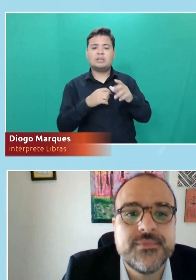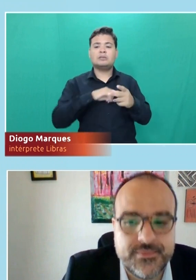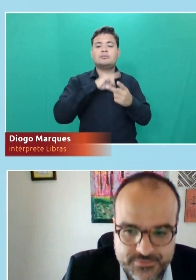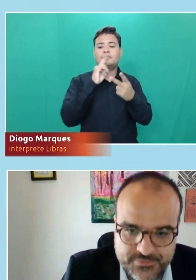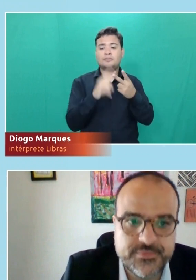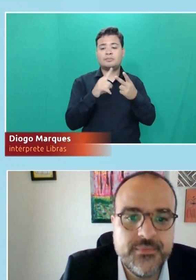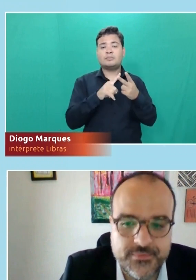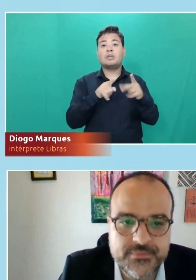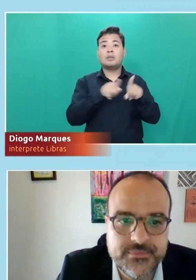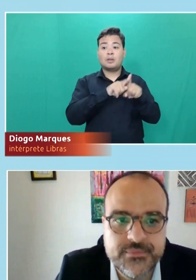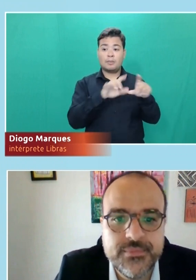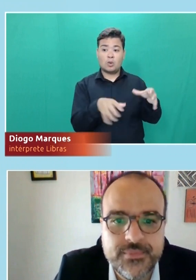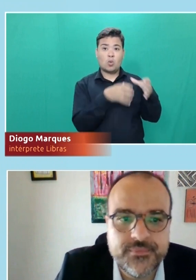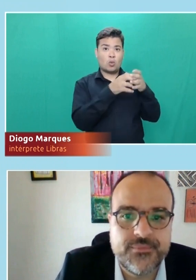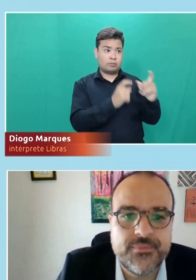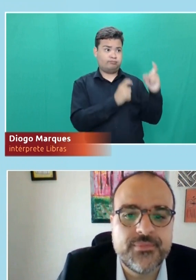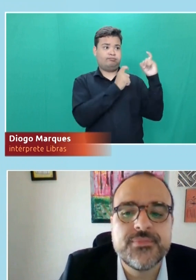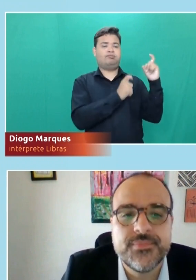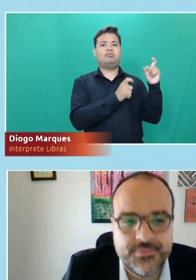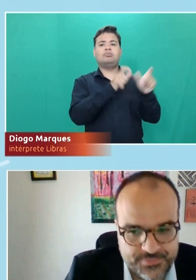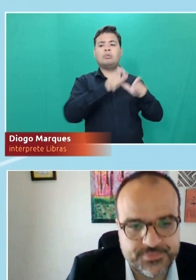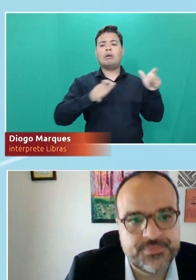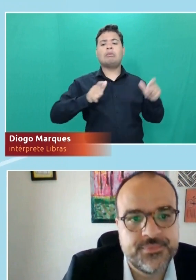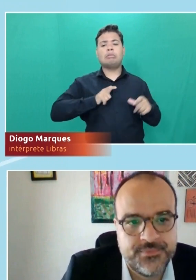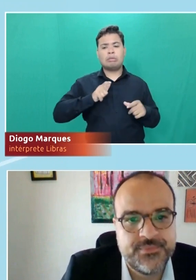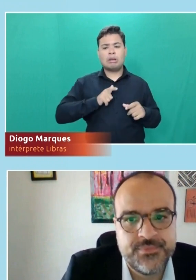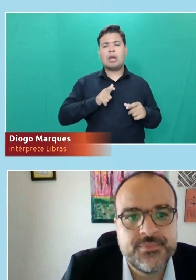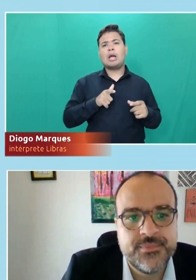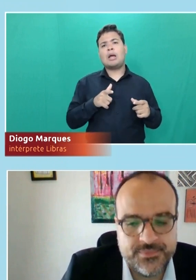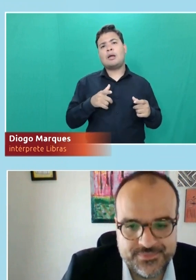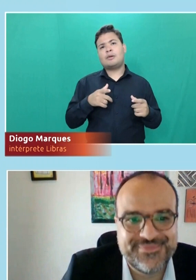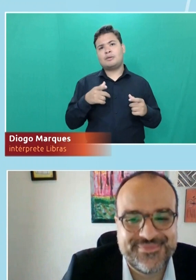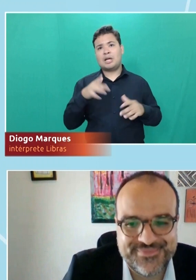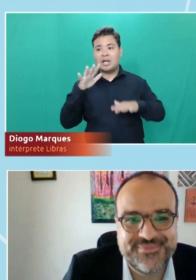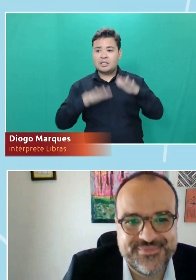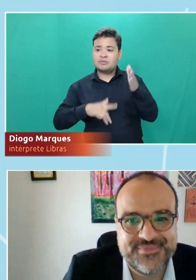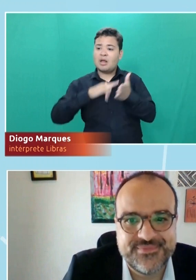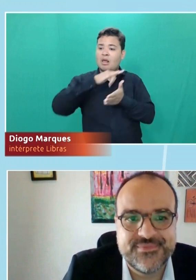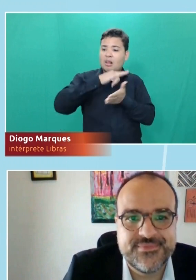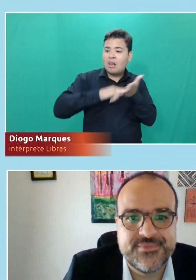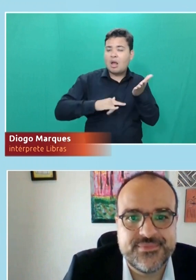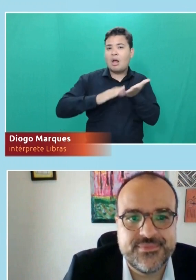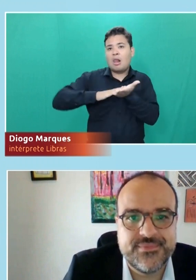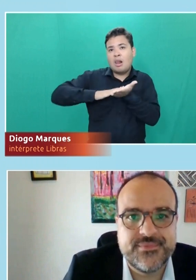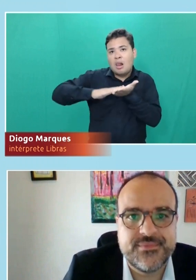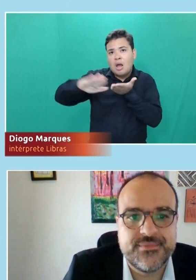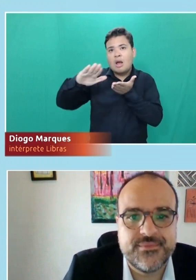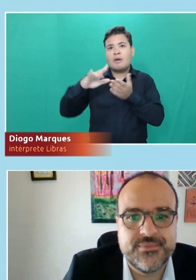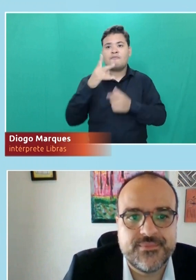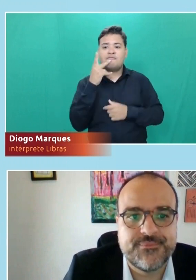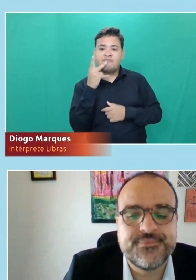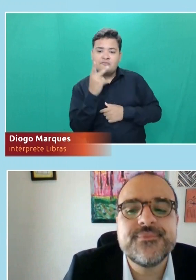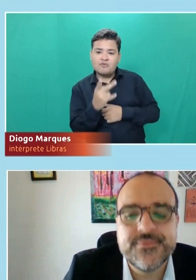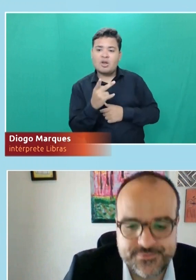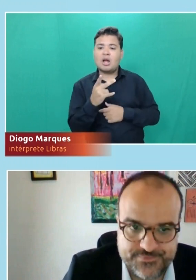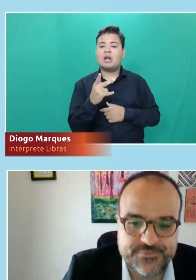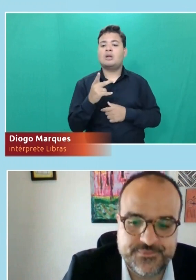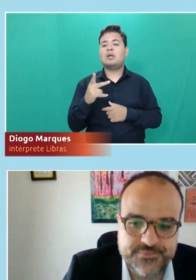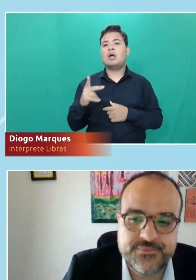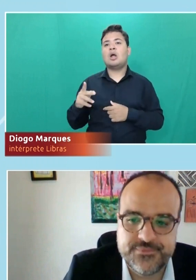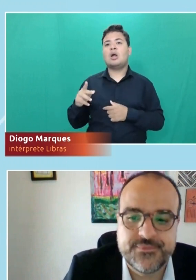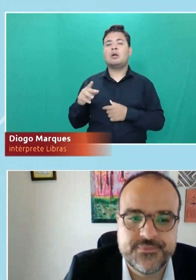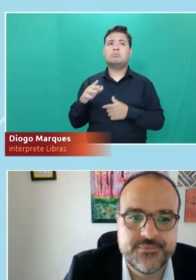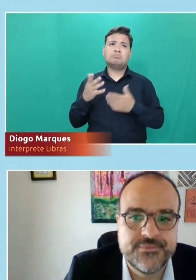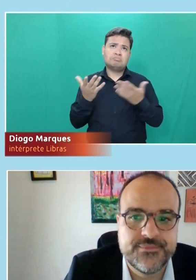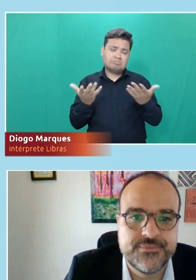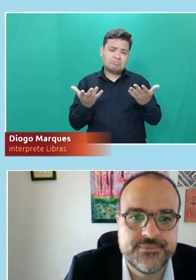das Forças Armadas, que ainda soltam umas notas, uns textos que não apoiam totalmente, mas